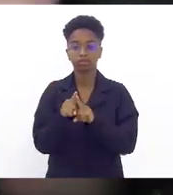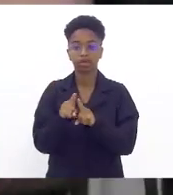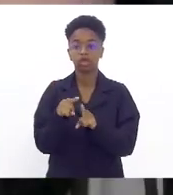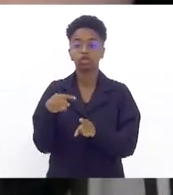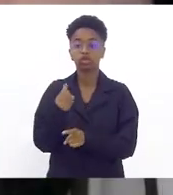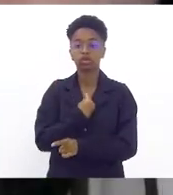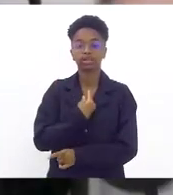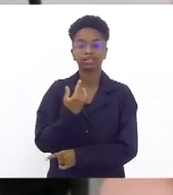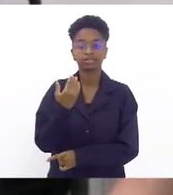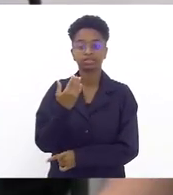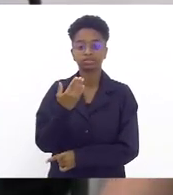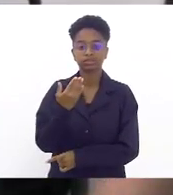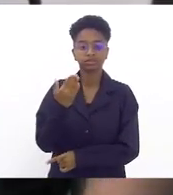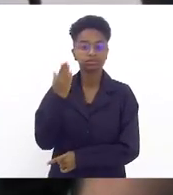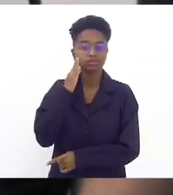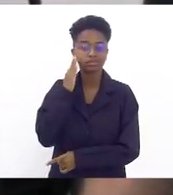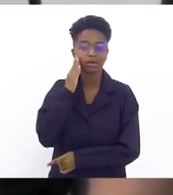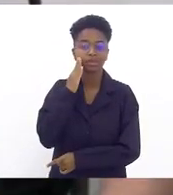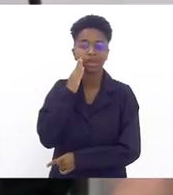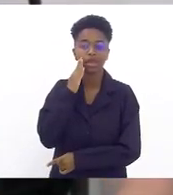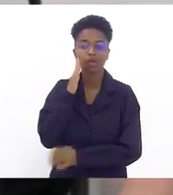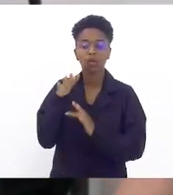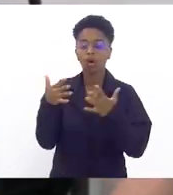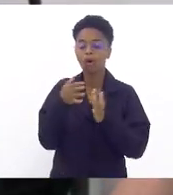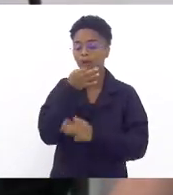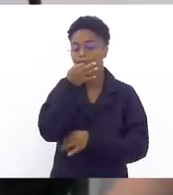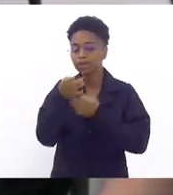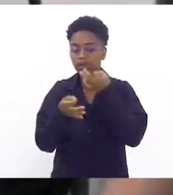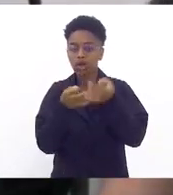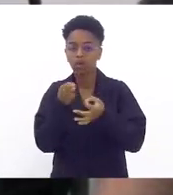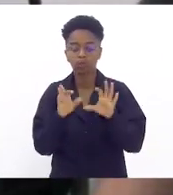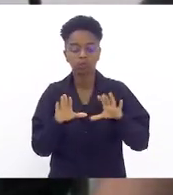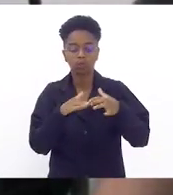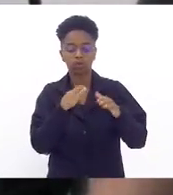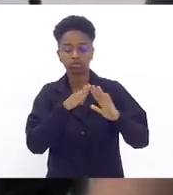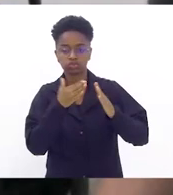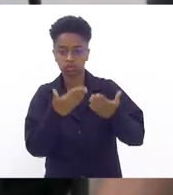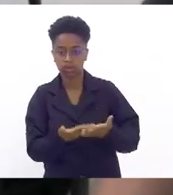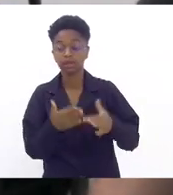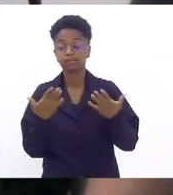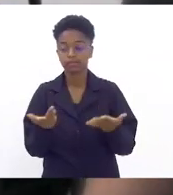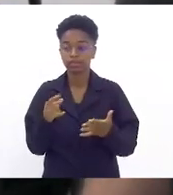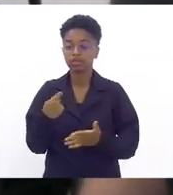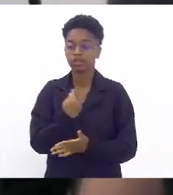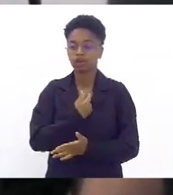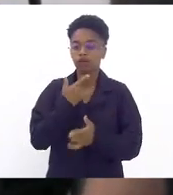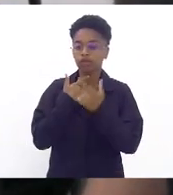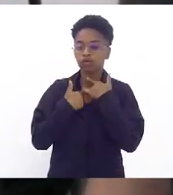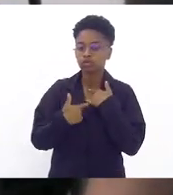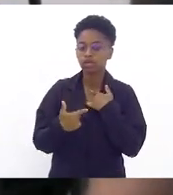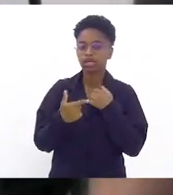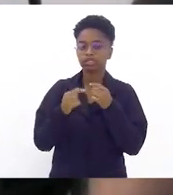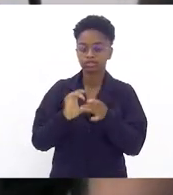a gente Ouça a comunidade escolar então nós fizemos questão de Na audiência pública abrir para o diretor da